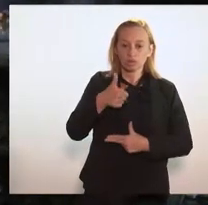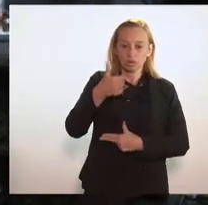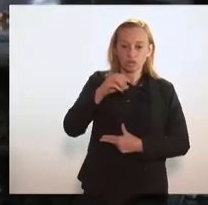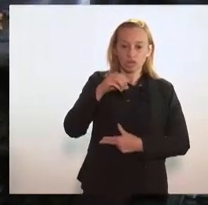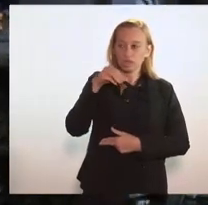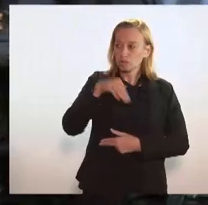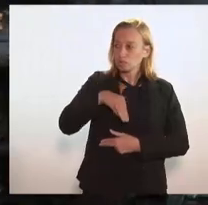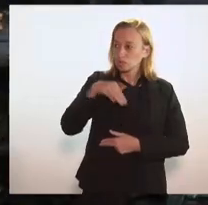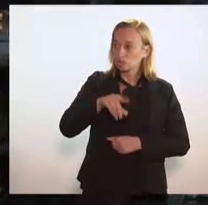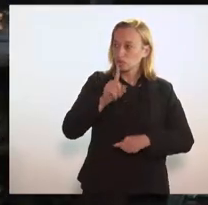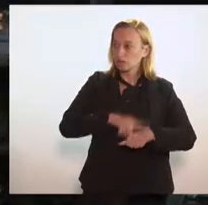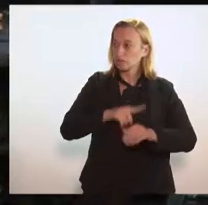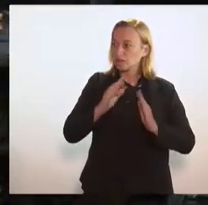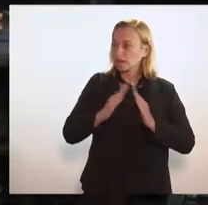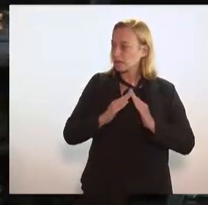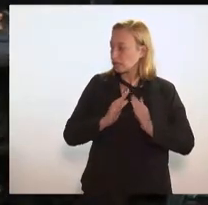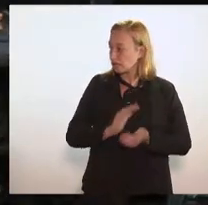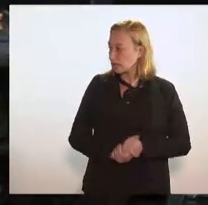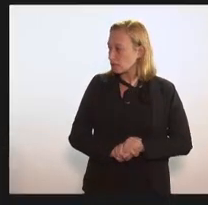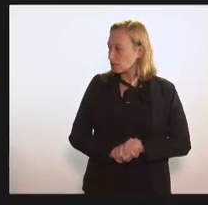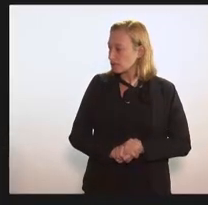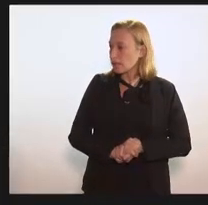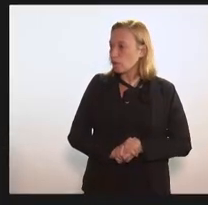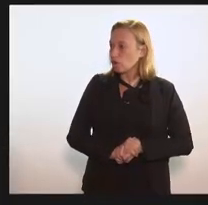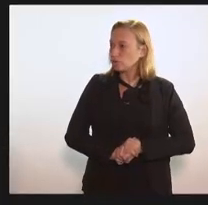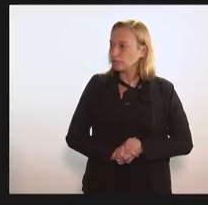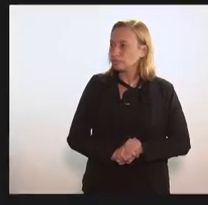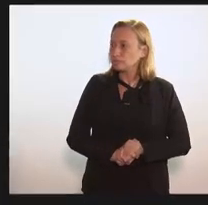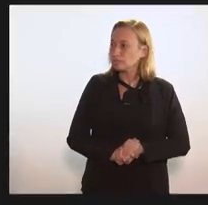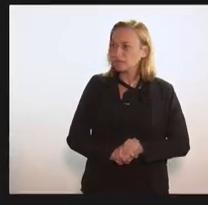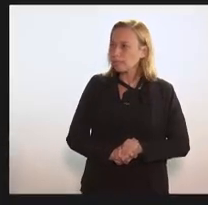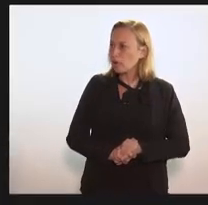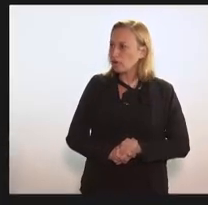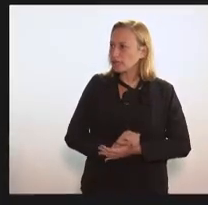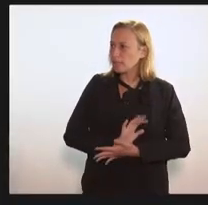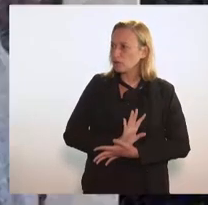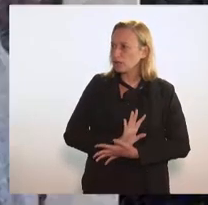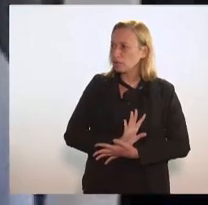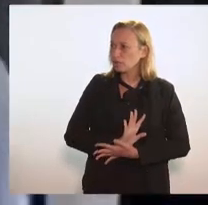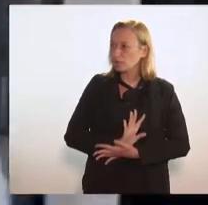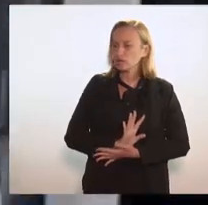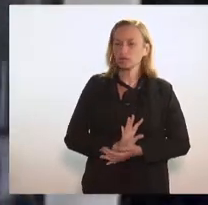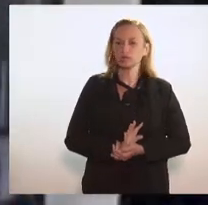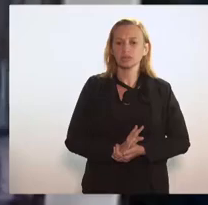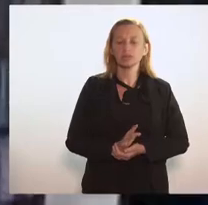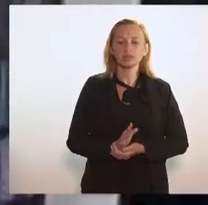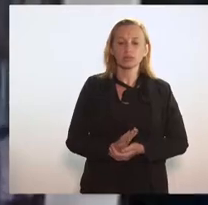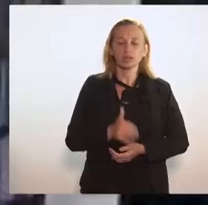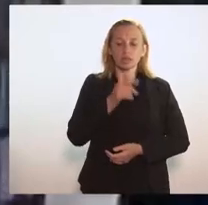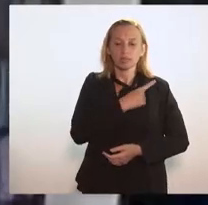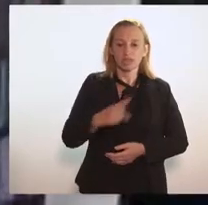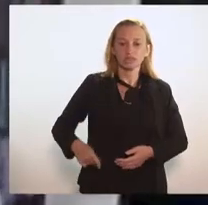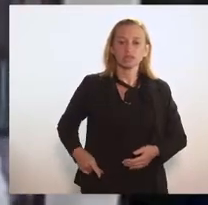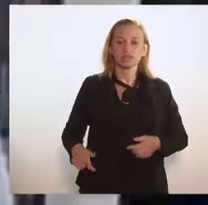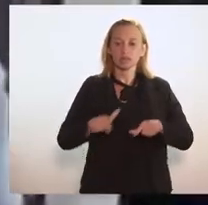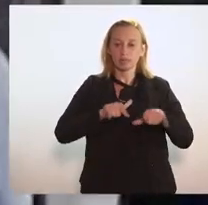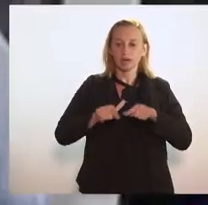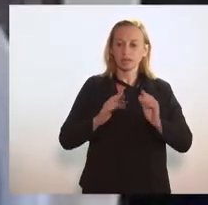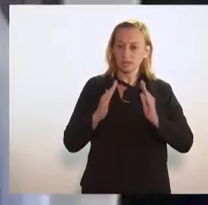minutos regimentais a senhora presidente dos trabalhos desta